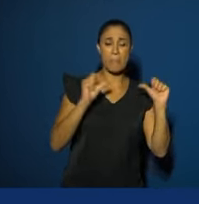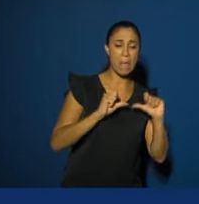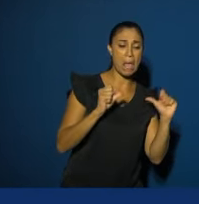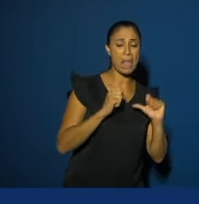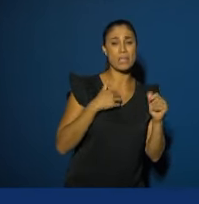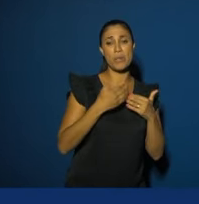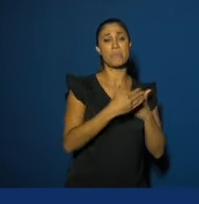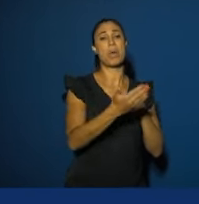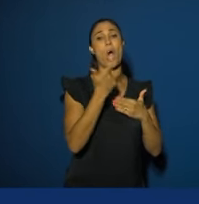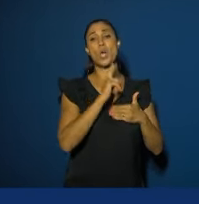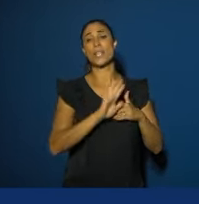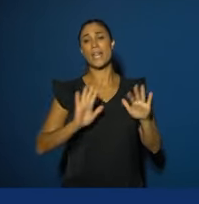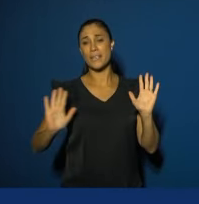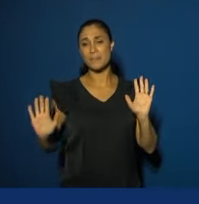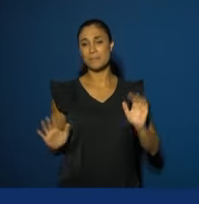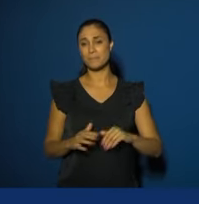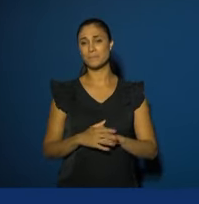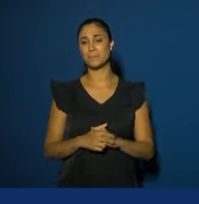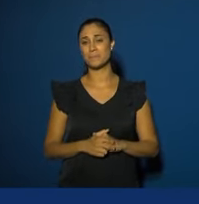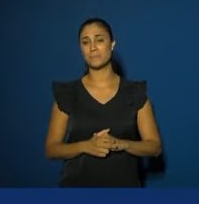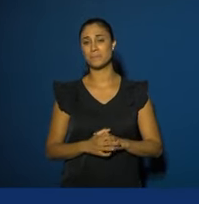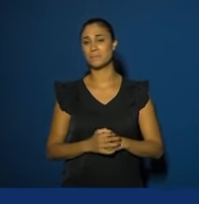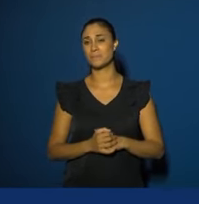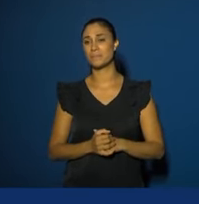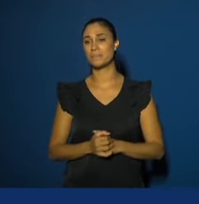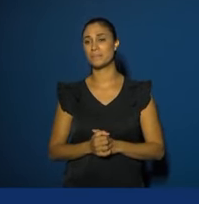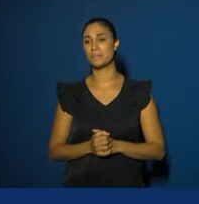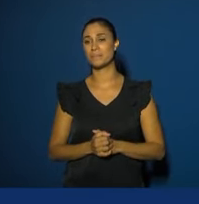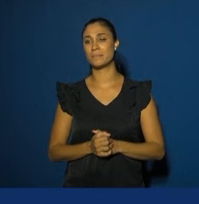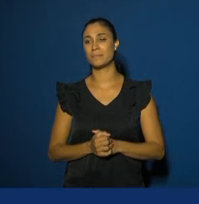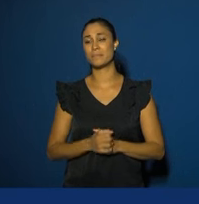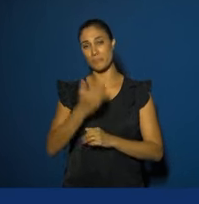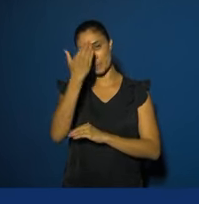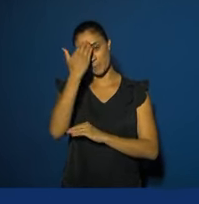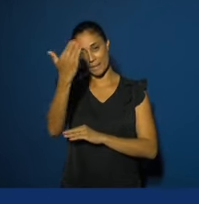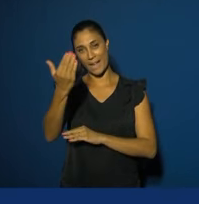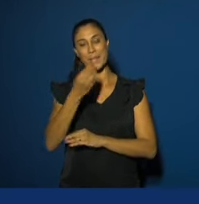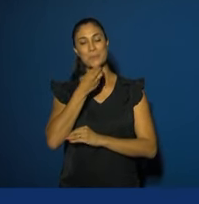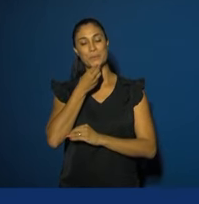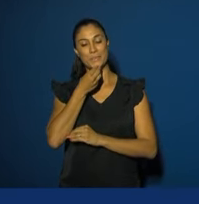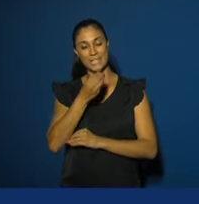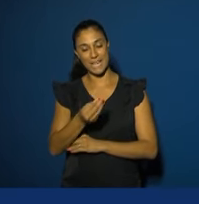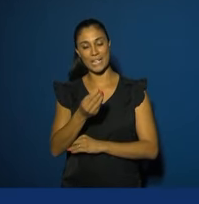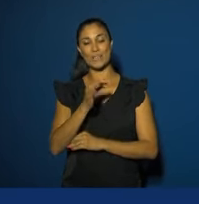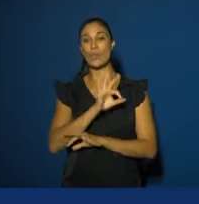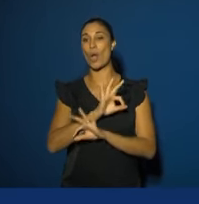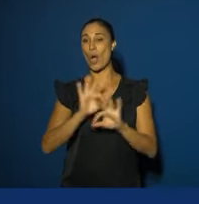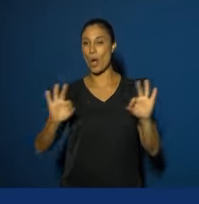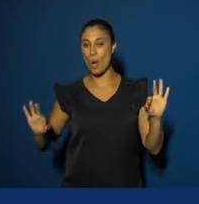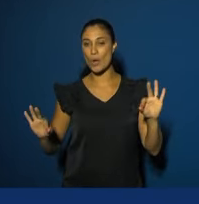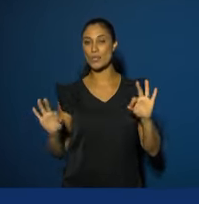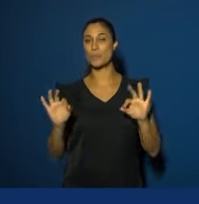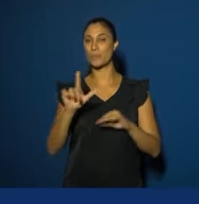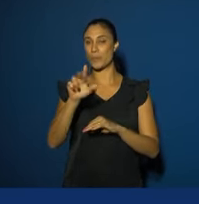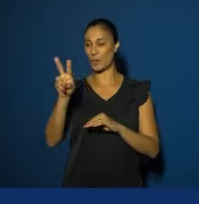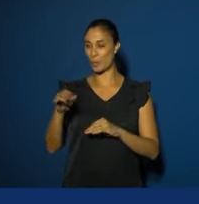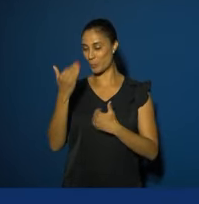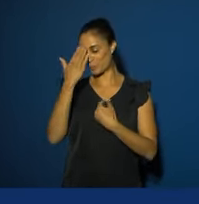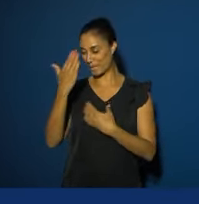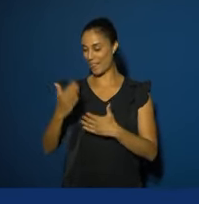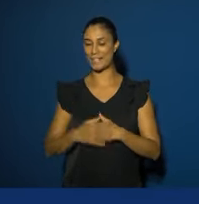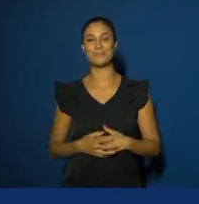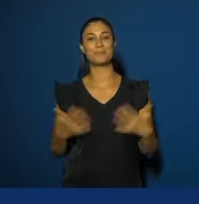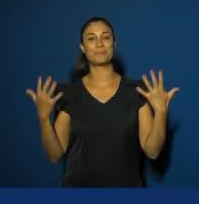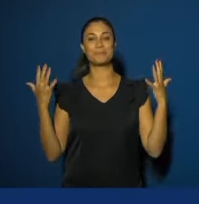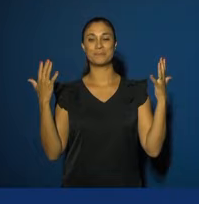você não vai pra frente muito bem obrigado pela oportunidade foi ótimo Lu Obrigado vi